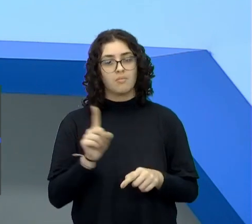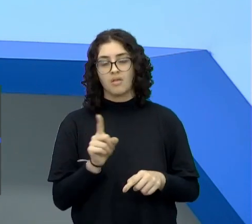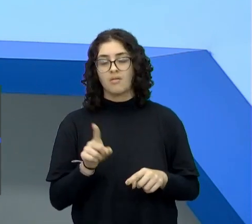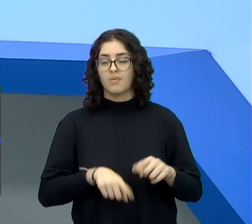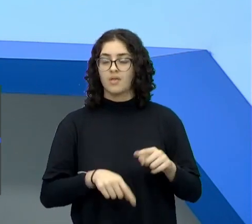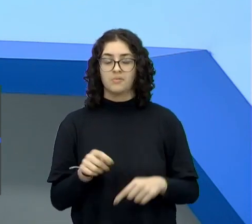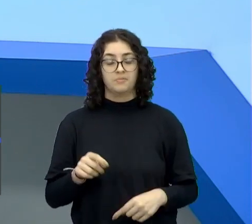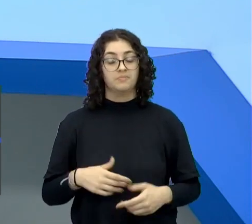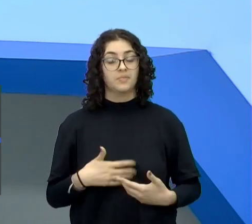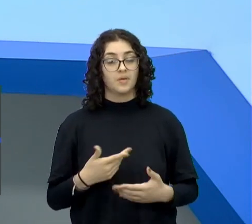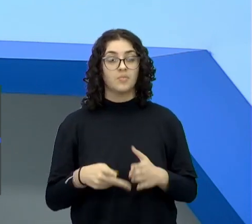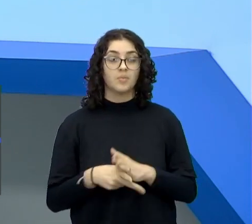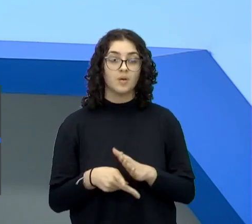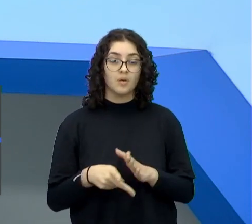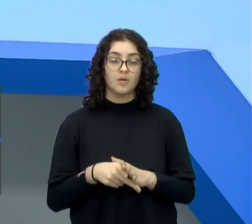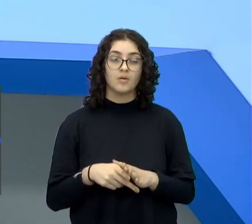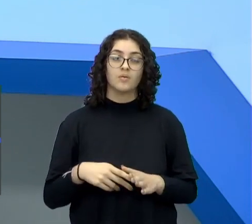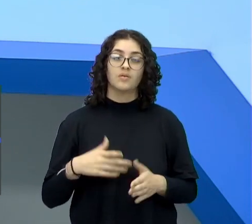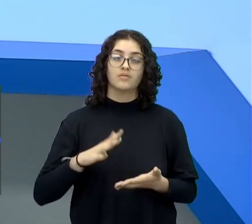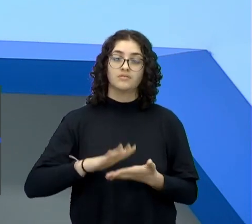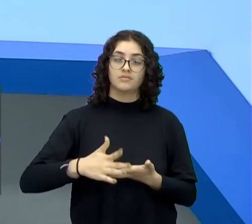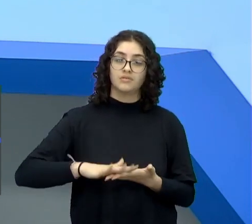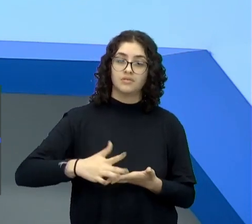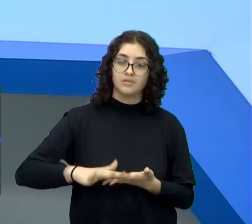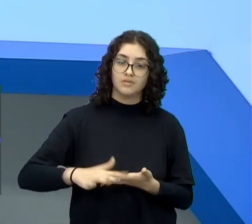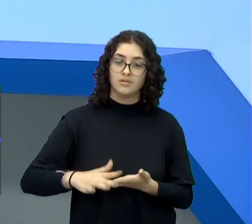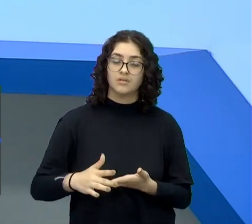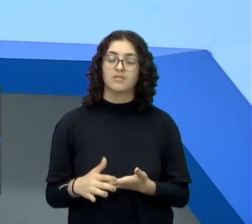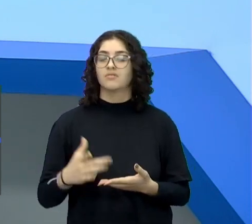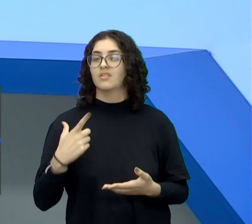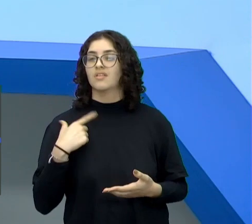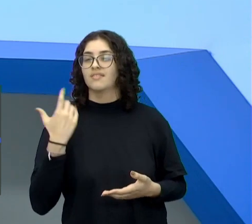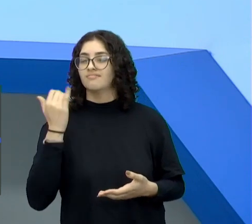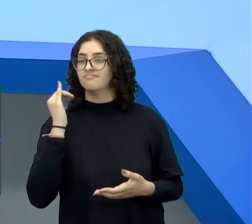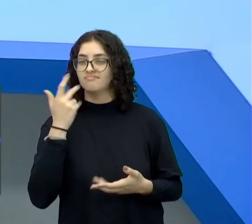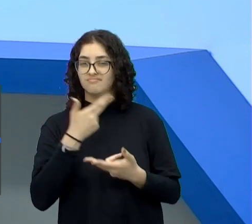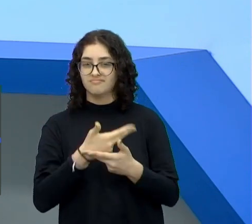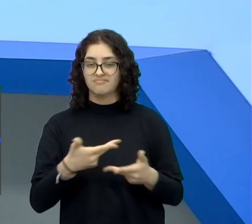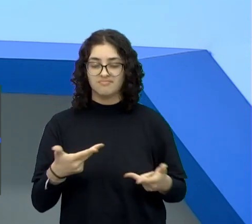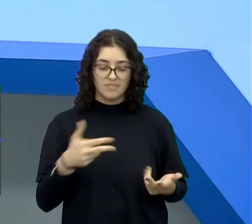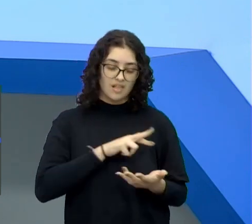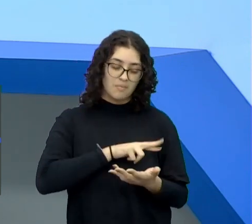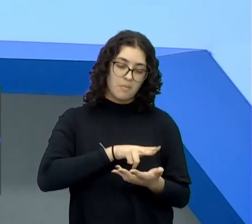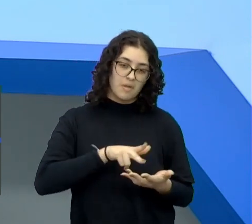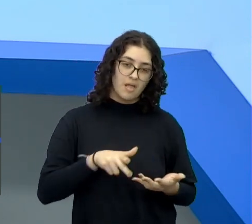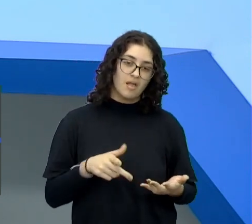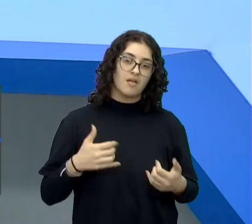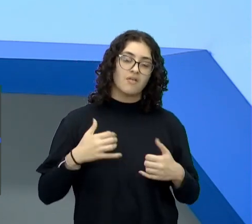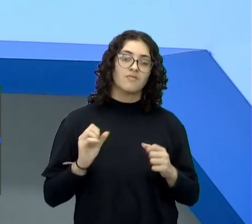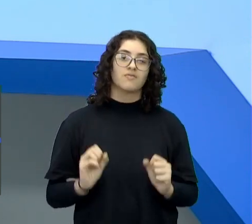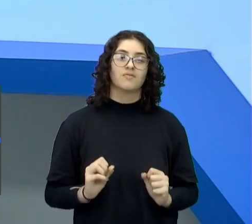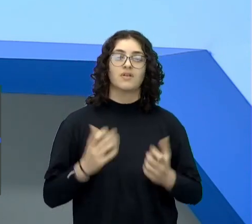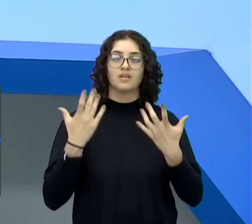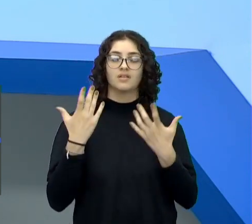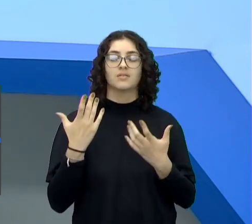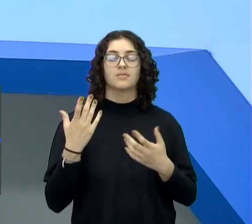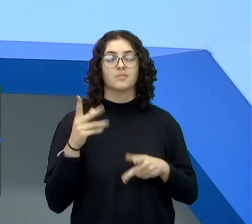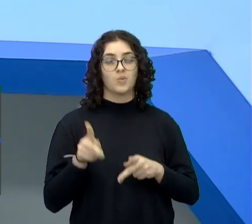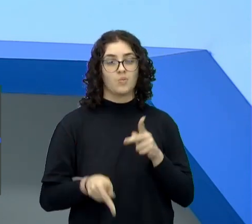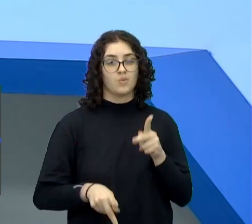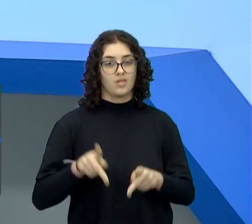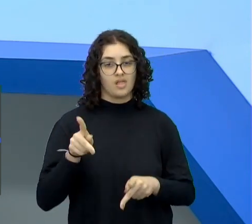tradições culturais. A gente falou do samba, do Bumba Meu Boi, nós falamos de várias manifestações e festas populares